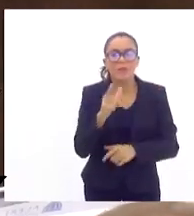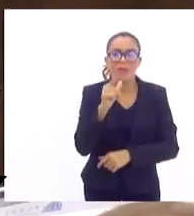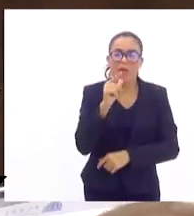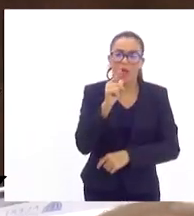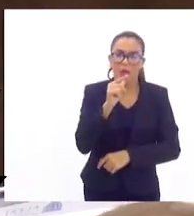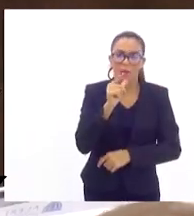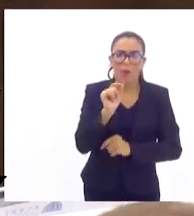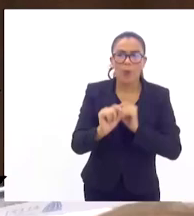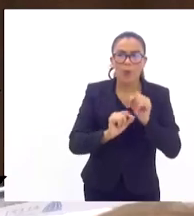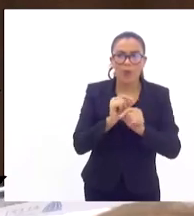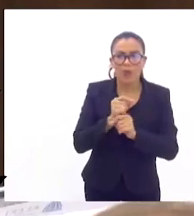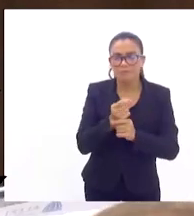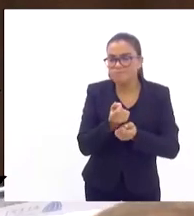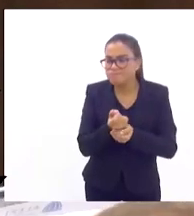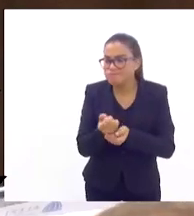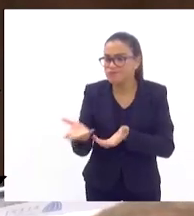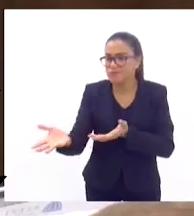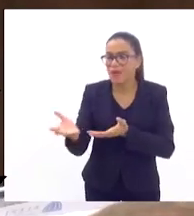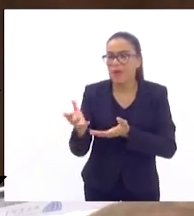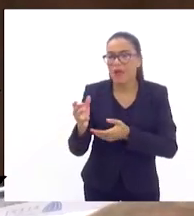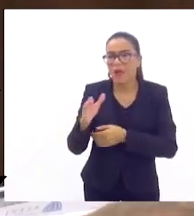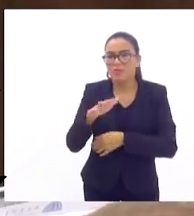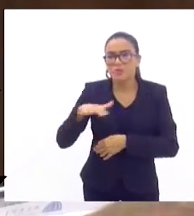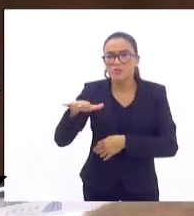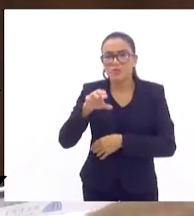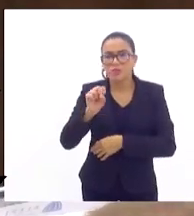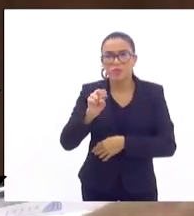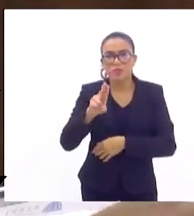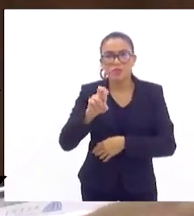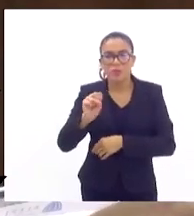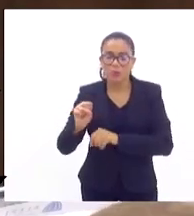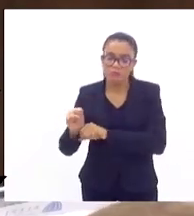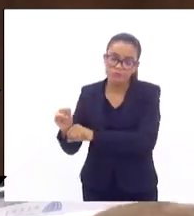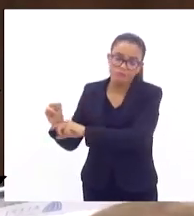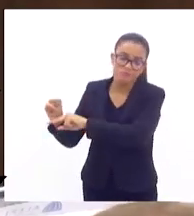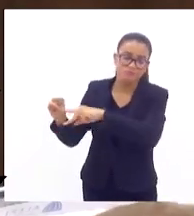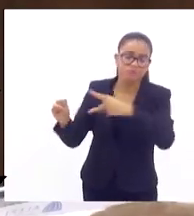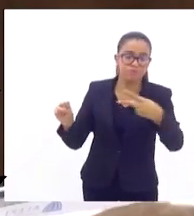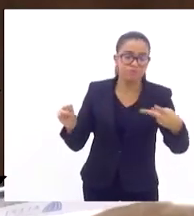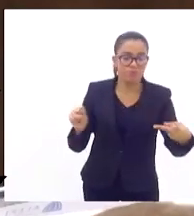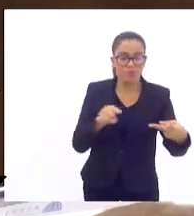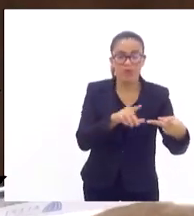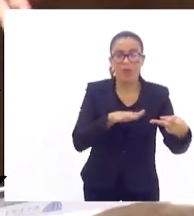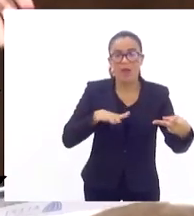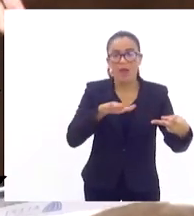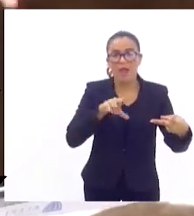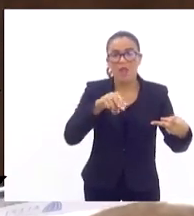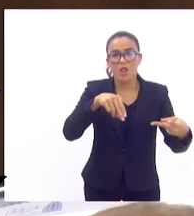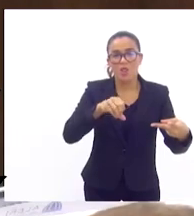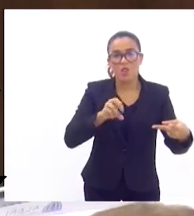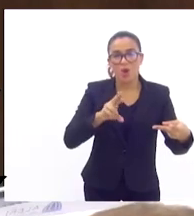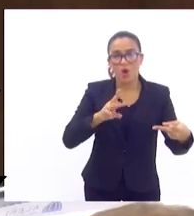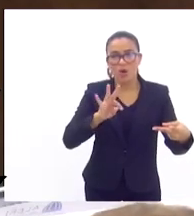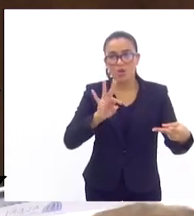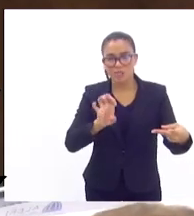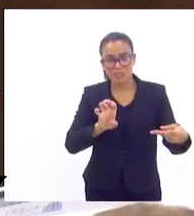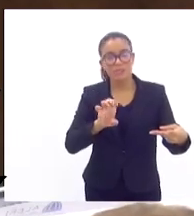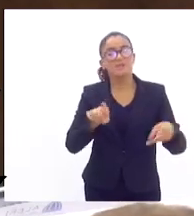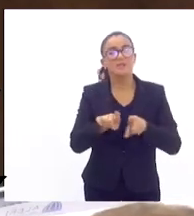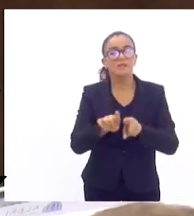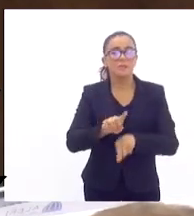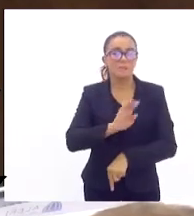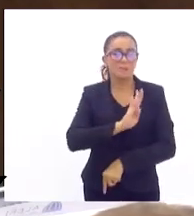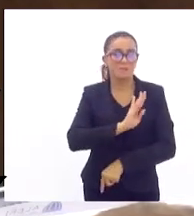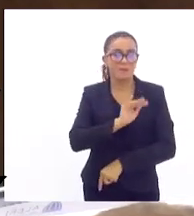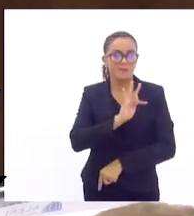gente disponibiliza para a Zona Sul do Rio de Janeiro, transferir para a Zona Norte e para a Baixada Fluminense. Inclusive, tem uma